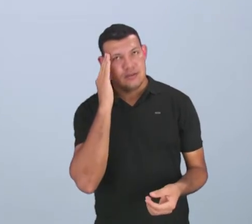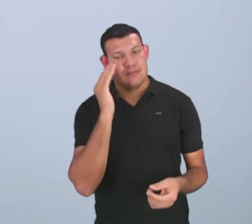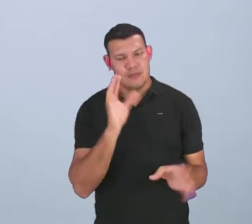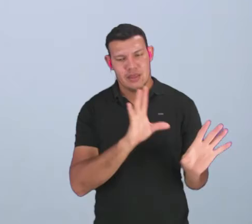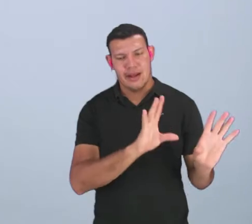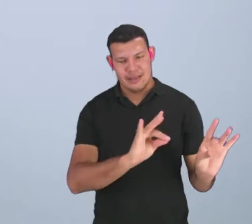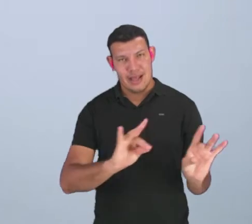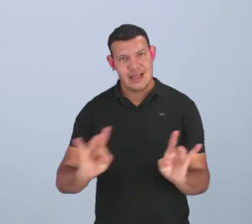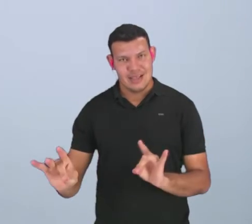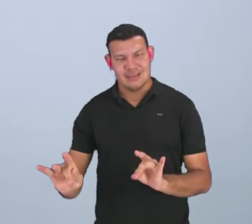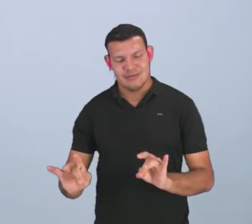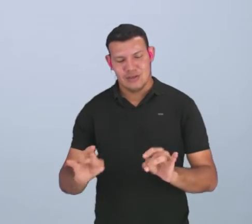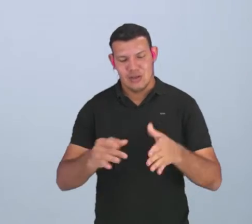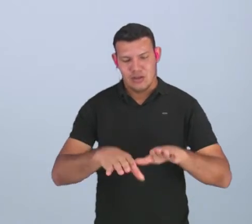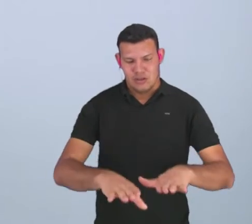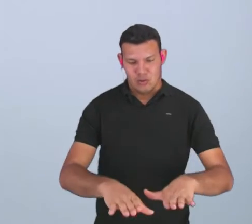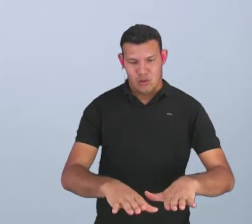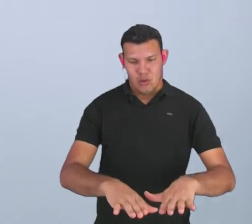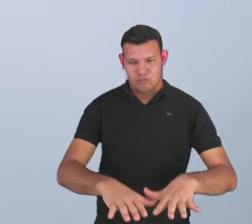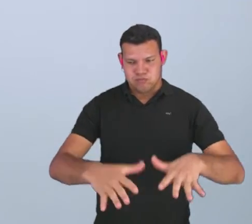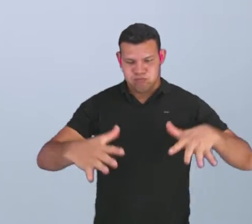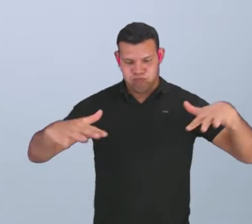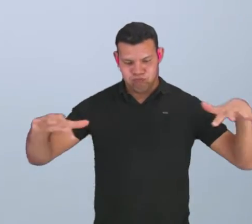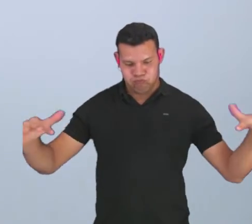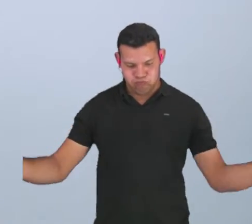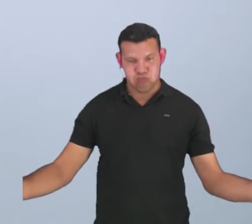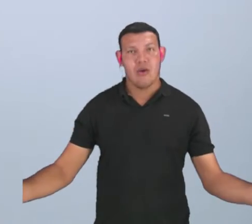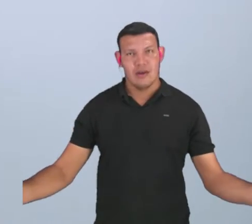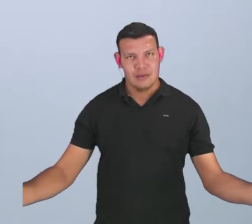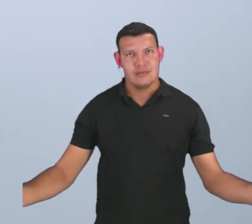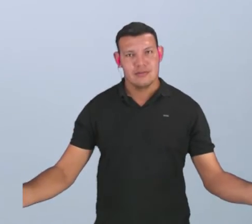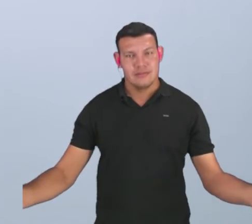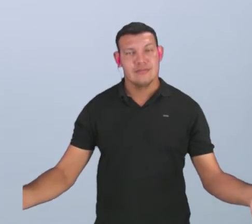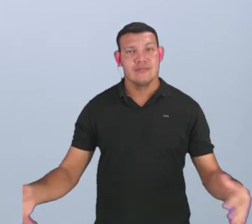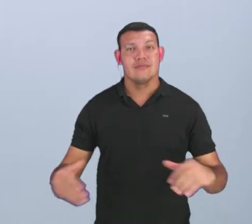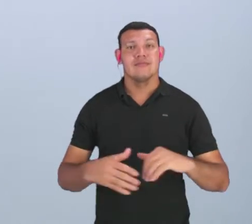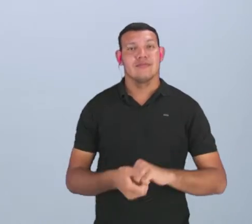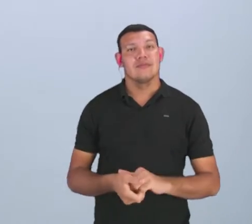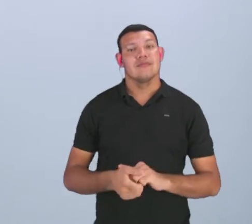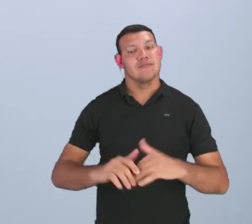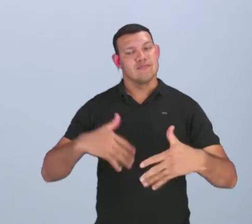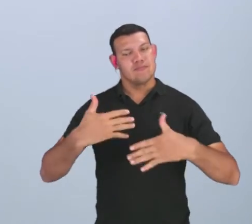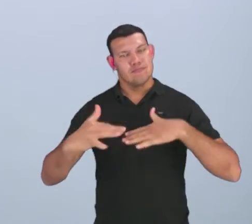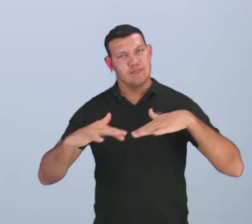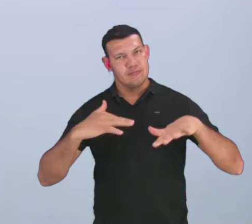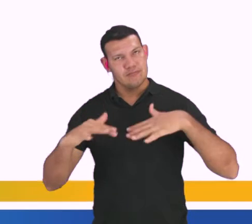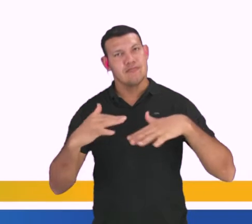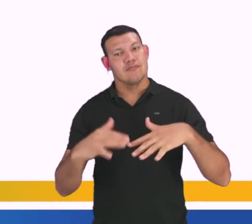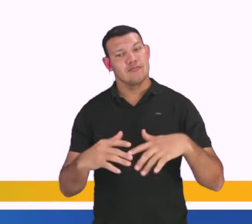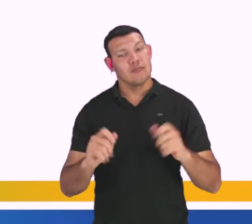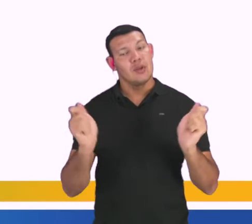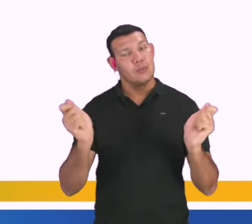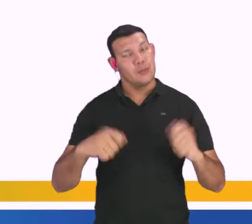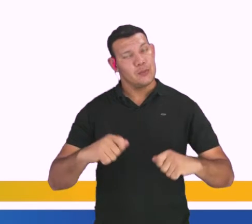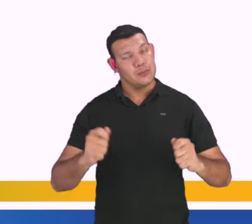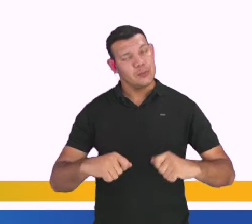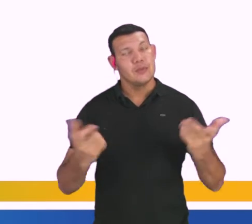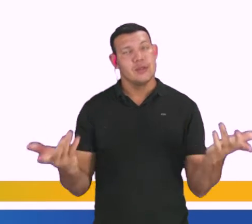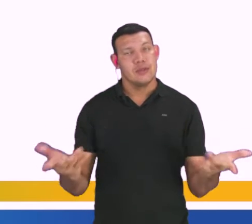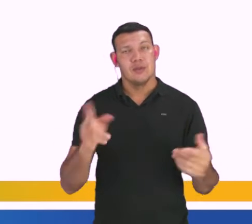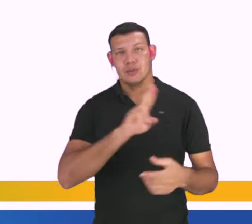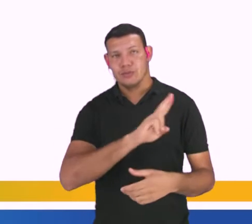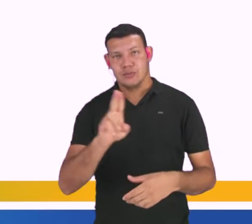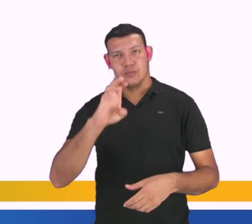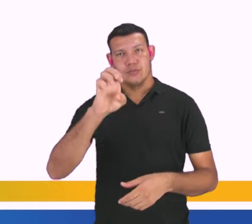desse líquido. Essa parte do líquido que sai, que a gente chama de líquido deslocado, é a partir daí que vai vir um empuxo baseado na